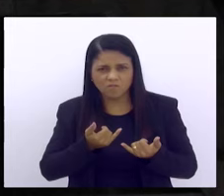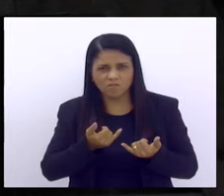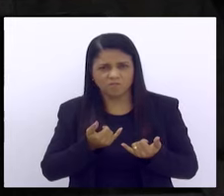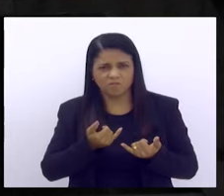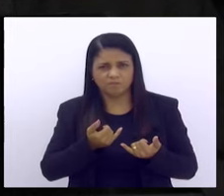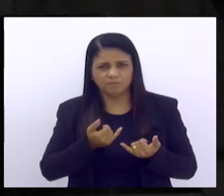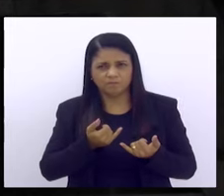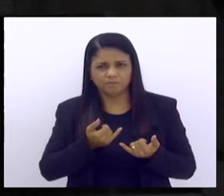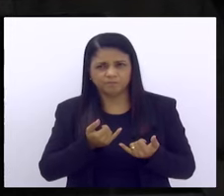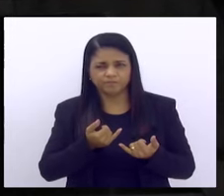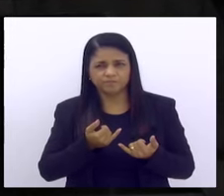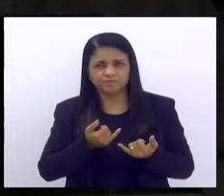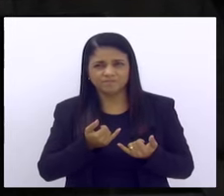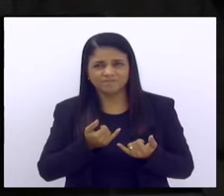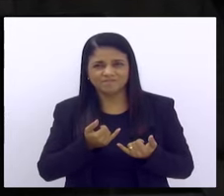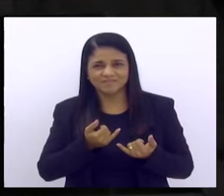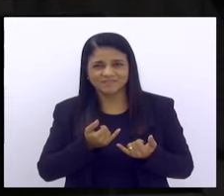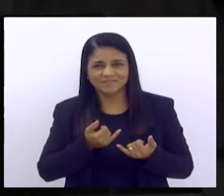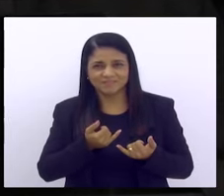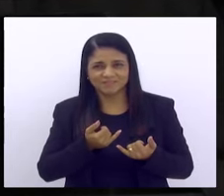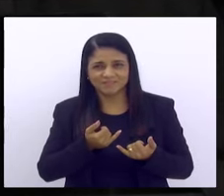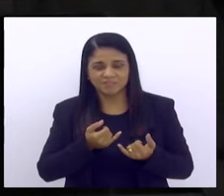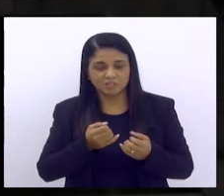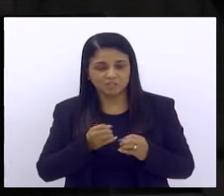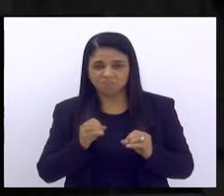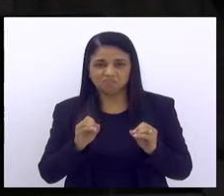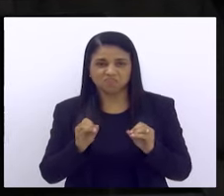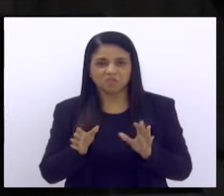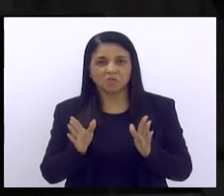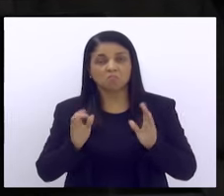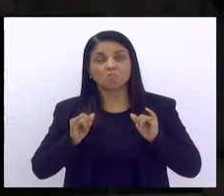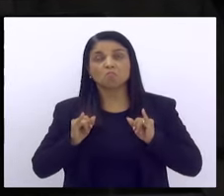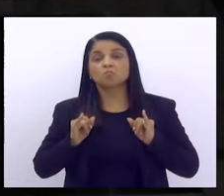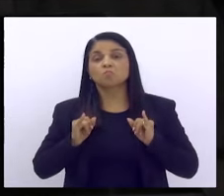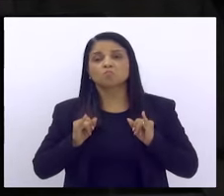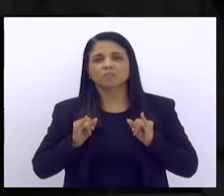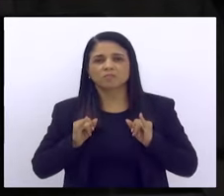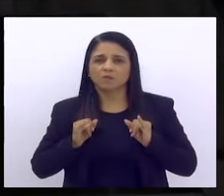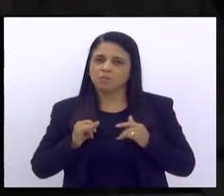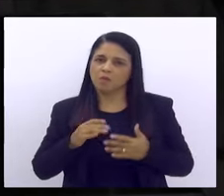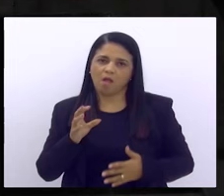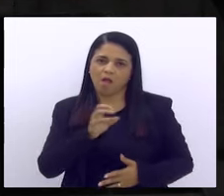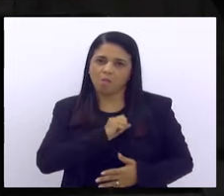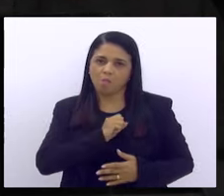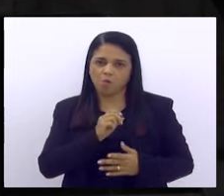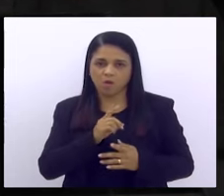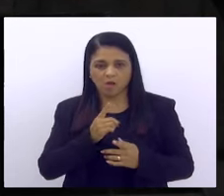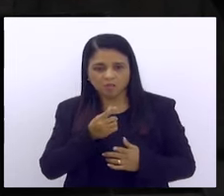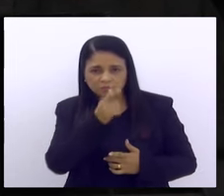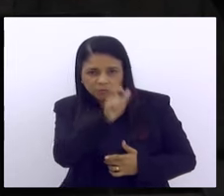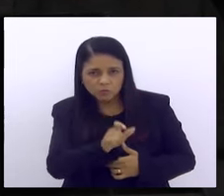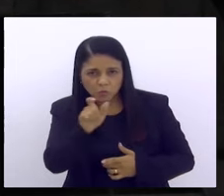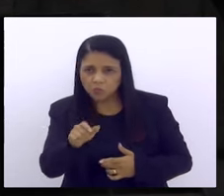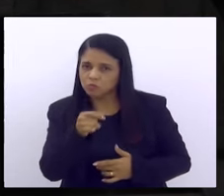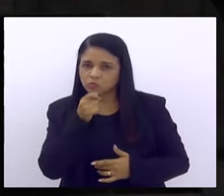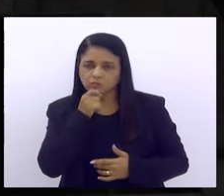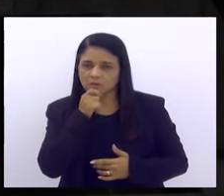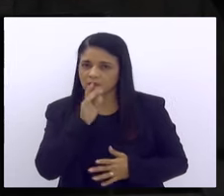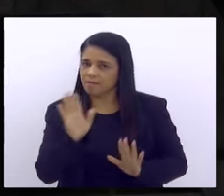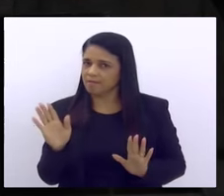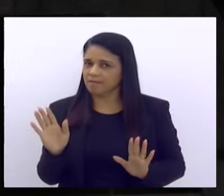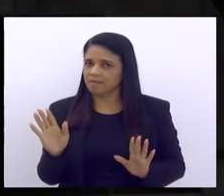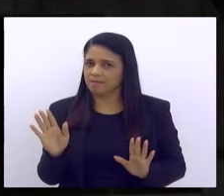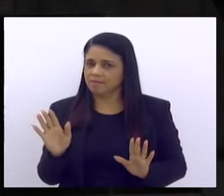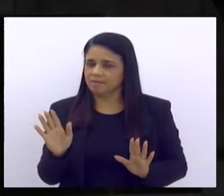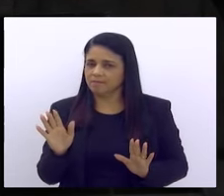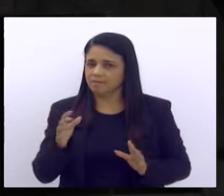Se alguém disser que não ficaria perplexo com uma situação dessa, é porque não tem amor ao próximo, porra. É porque não tem amor ao